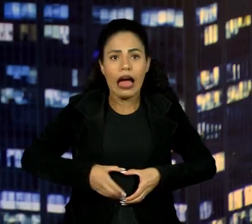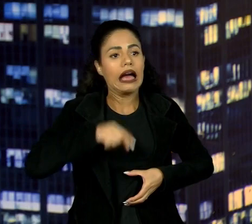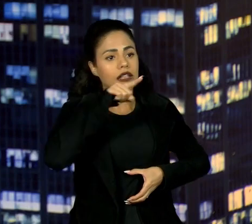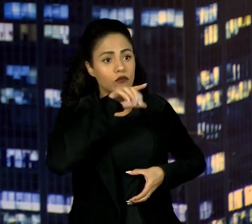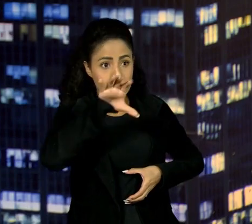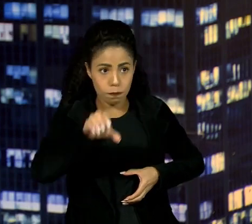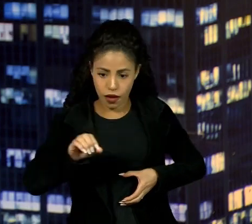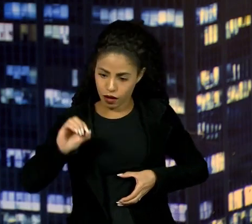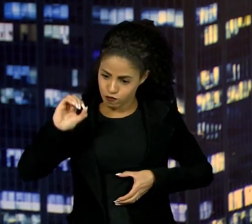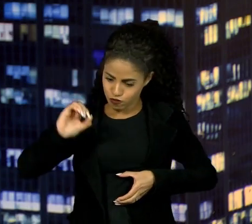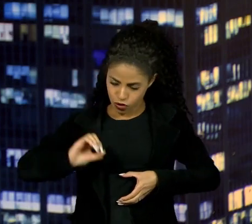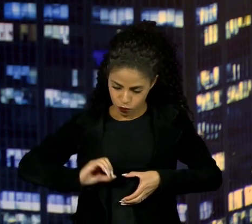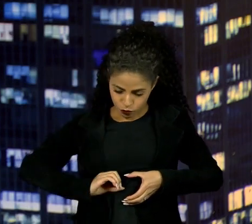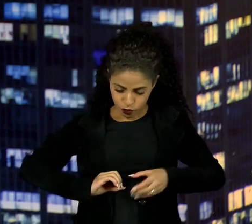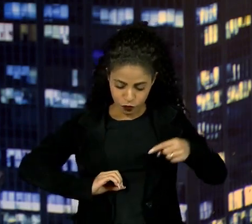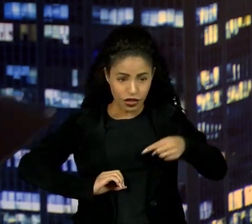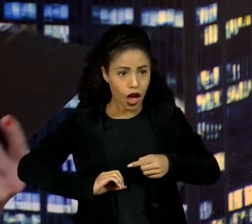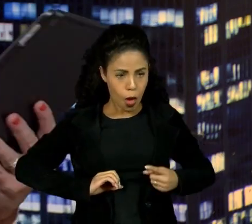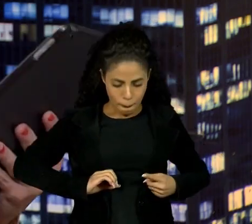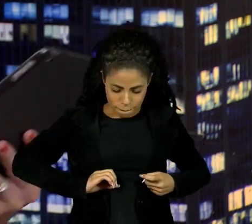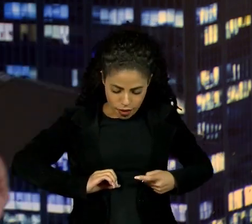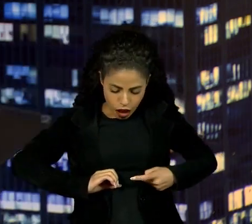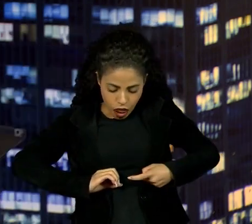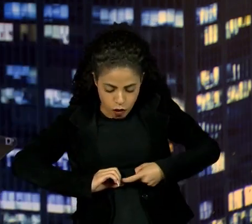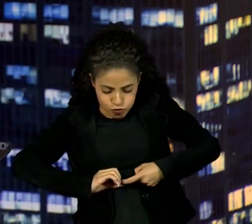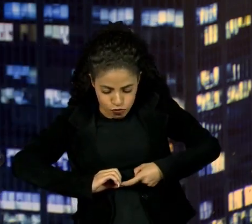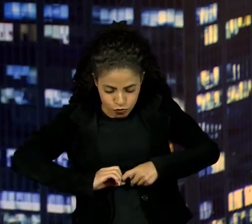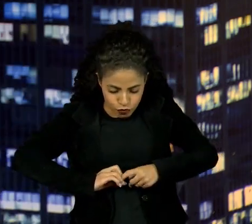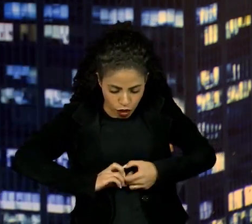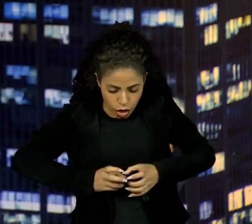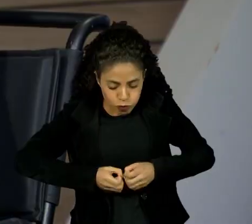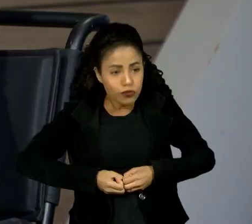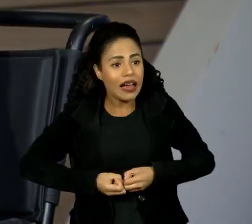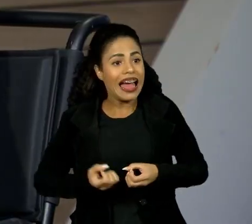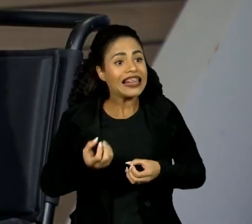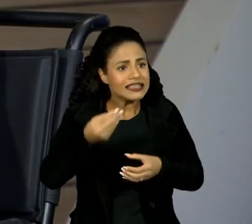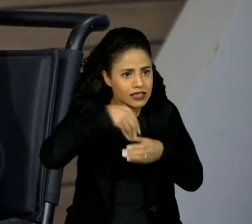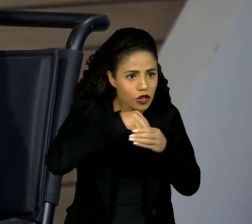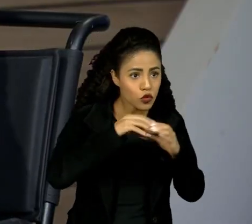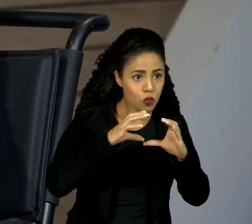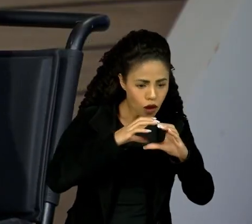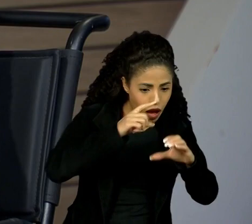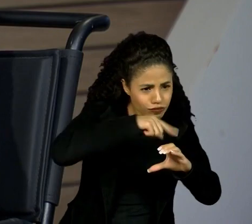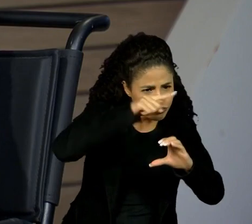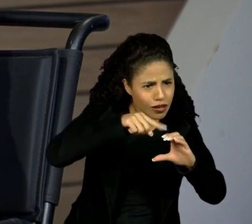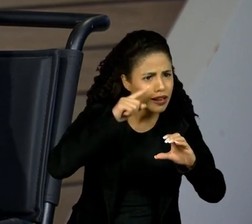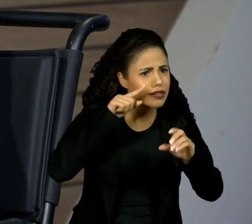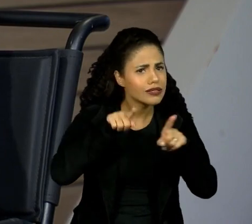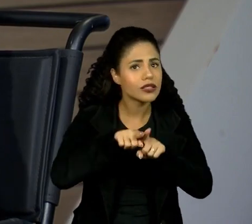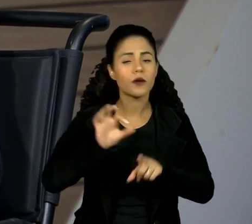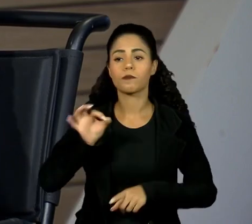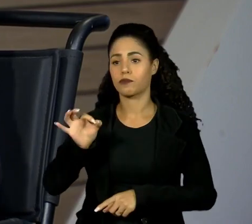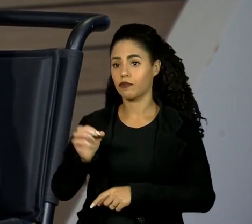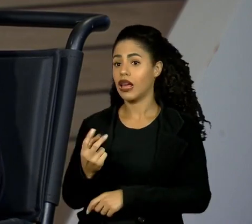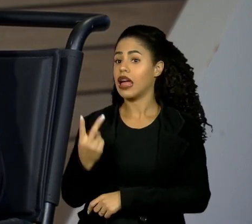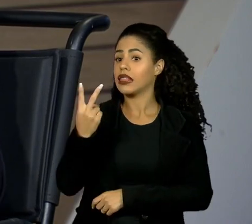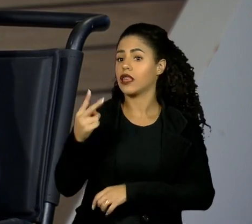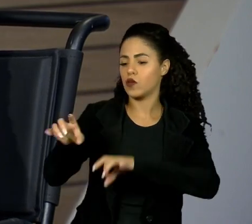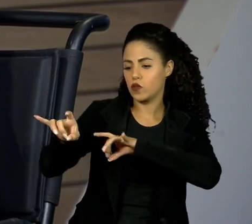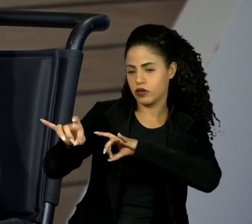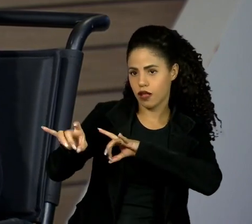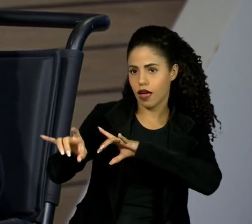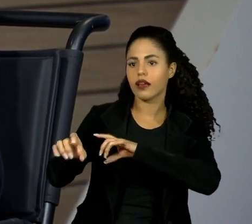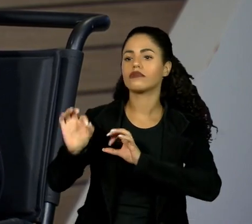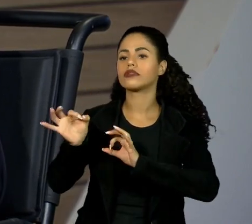esse óvulo da mulher, o espermatozoide, e fazem esse trabalho no laboratório. Isso, aí tem duas técnicas. A FIV, que é a clássica,